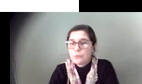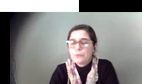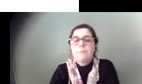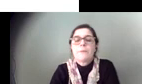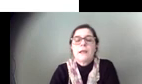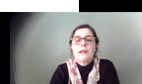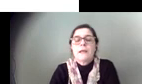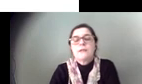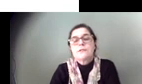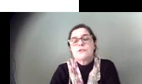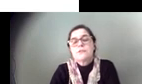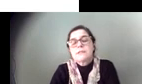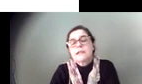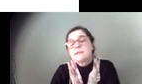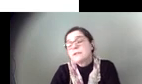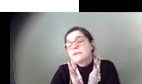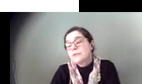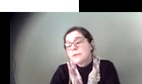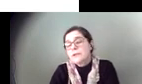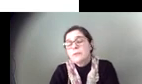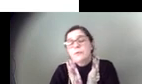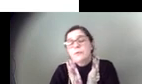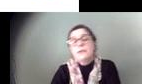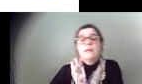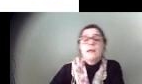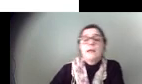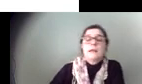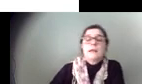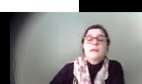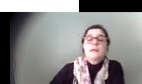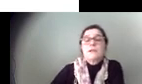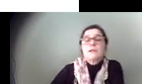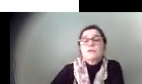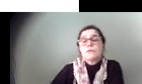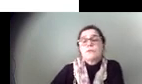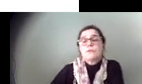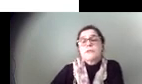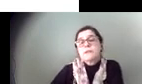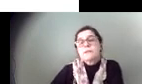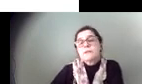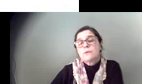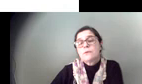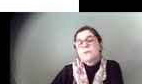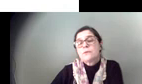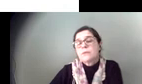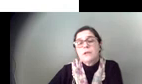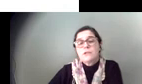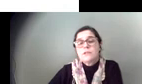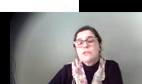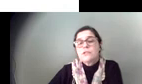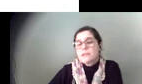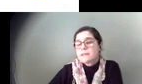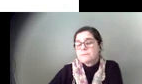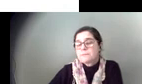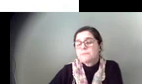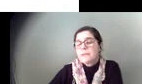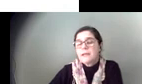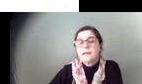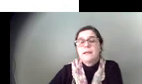parou tudo, né? Então, essas turmas, elas não foram atribuídas. Então, pela resolução, elas estão automaticamente